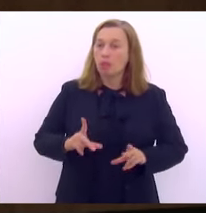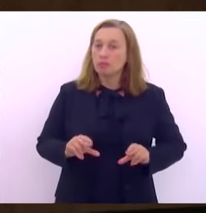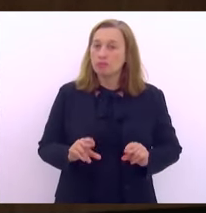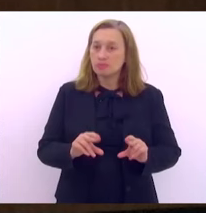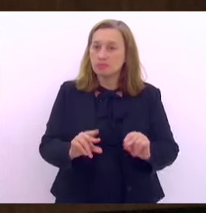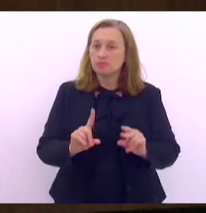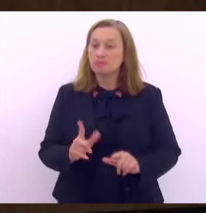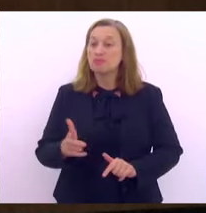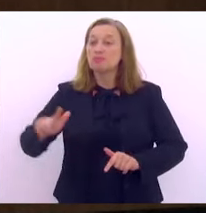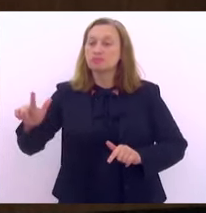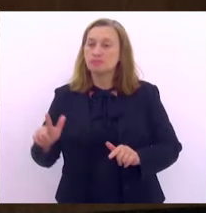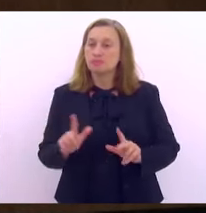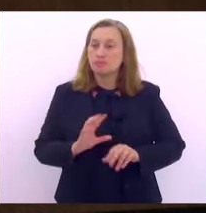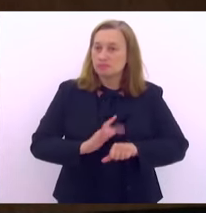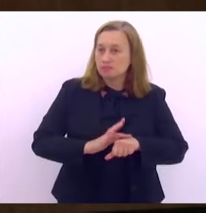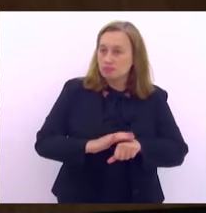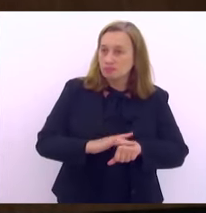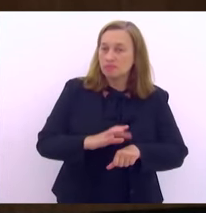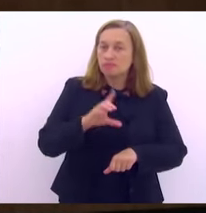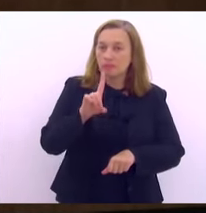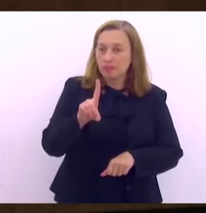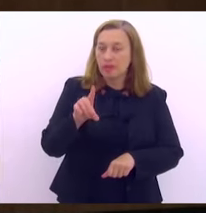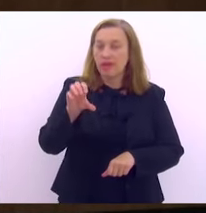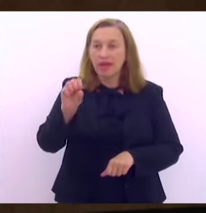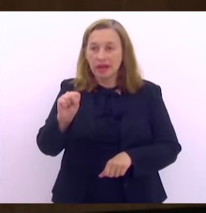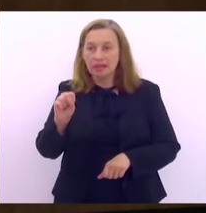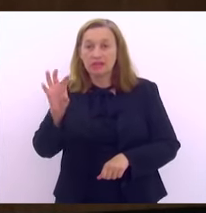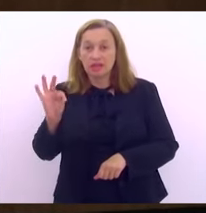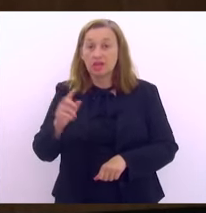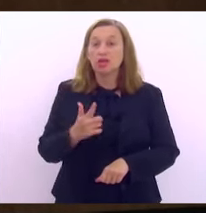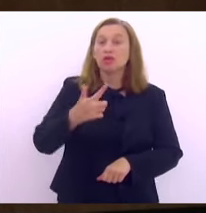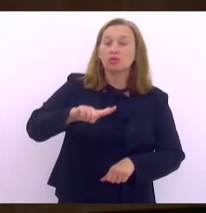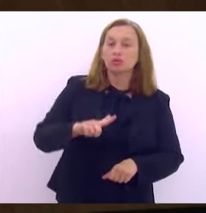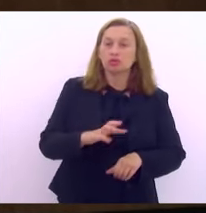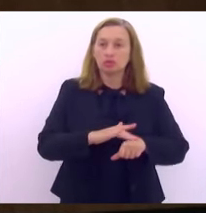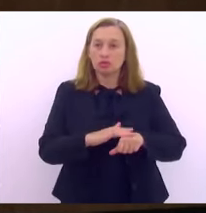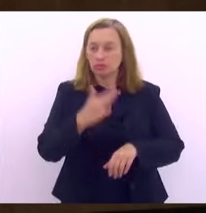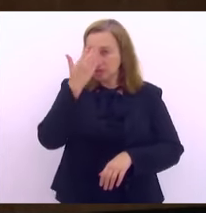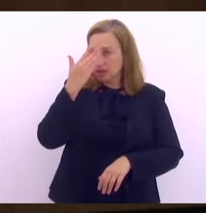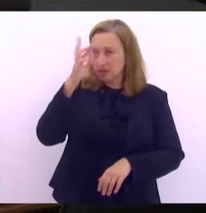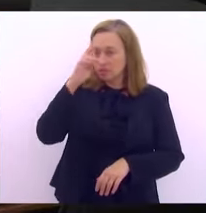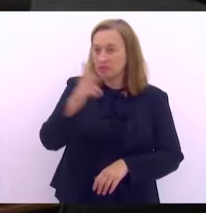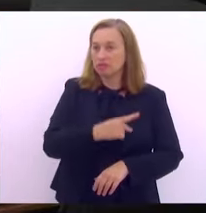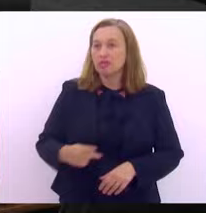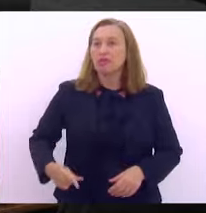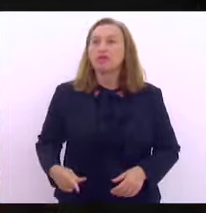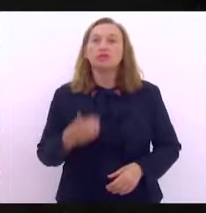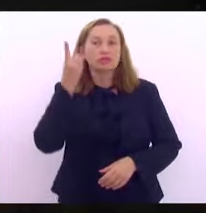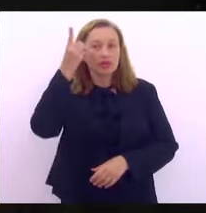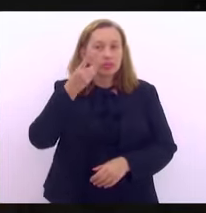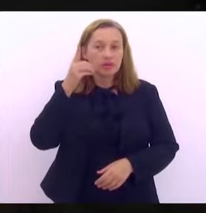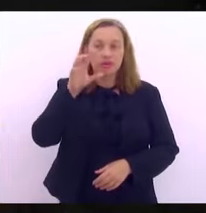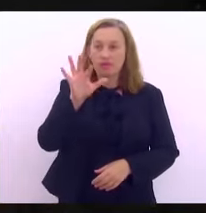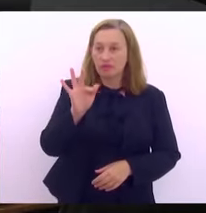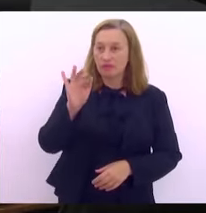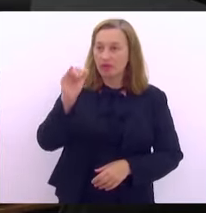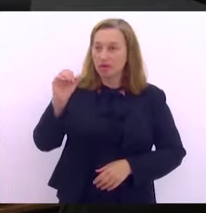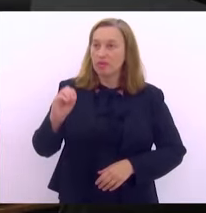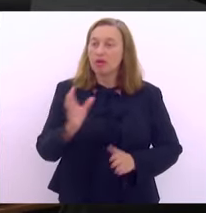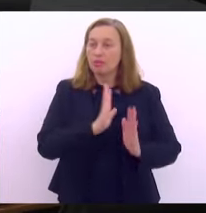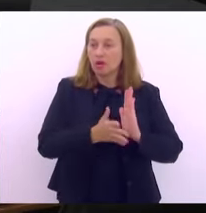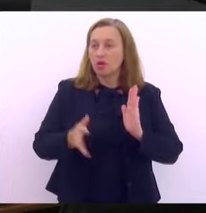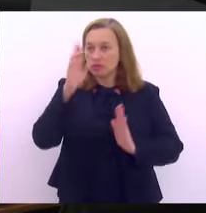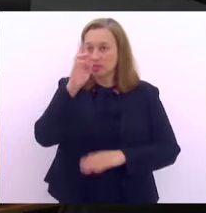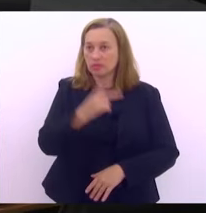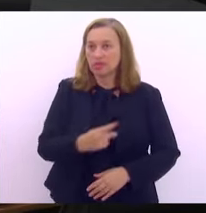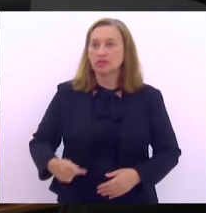tantas outras doenças, DST e como tantas outras. Obrigado, senhora presidente. Deputado Flávio Serafini. Pela ordem, senhora